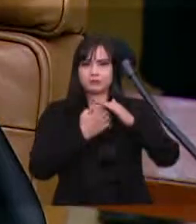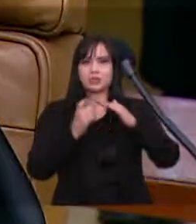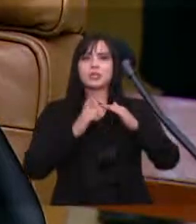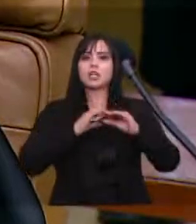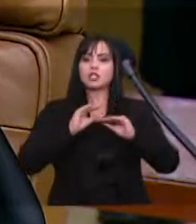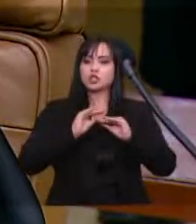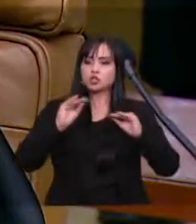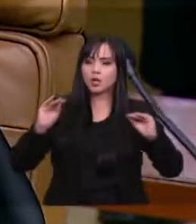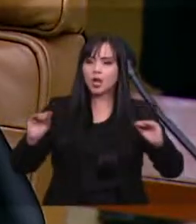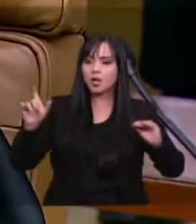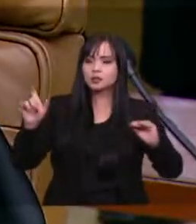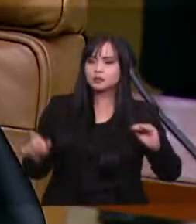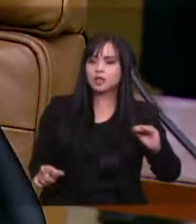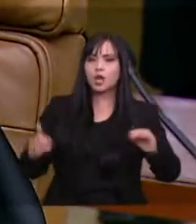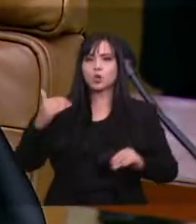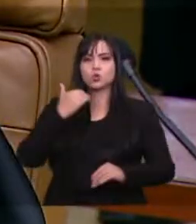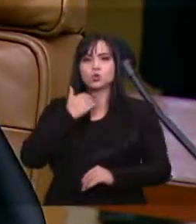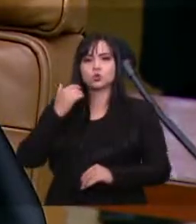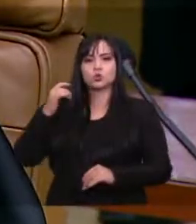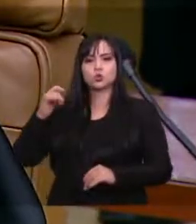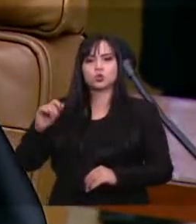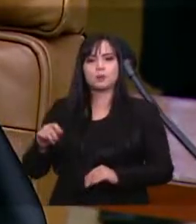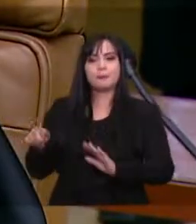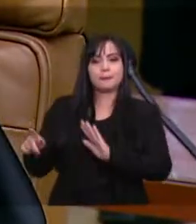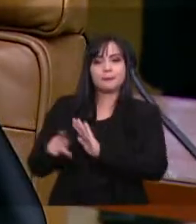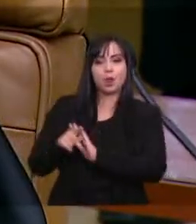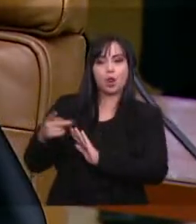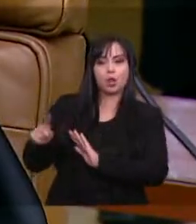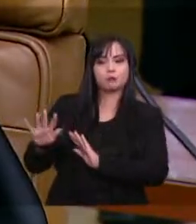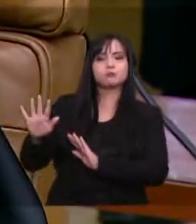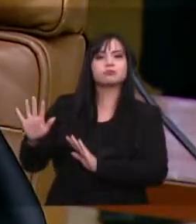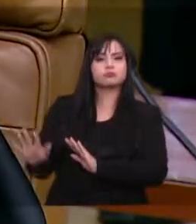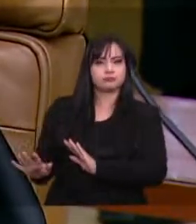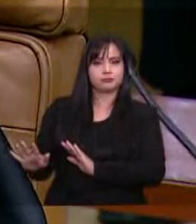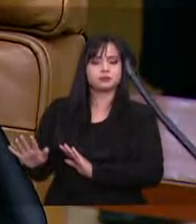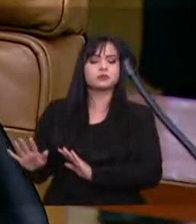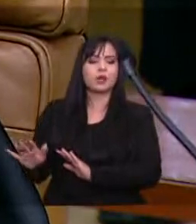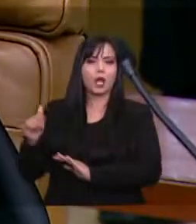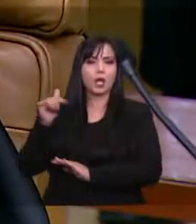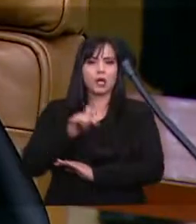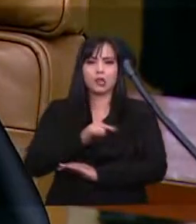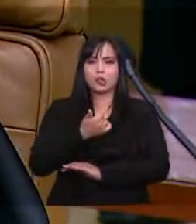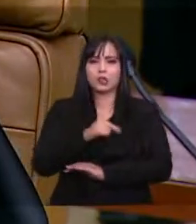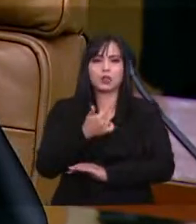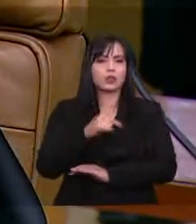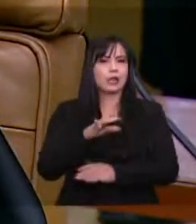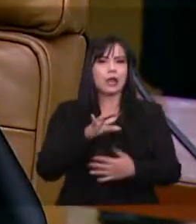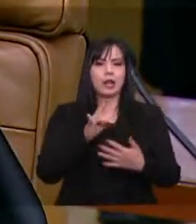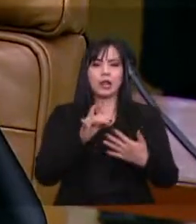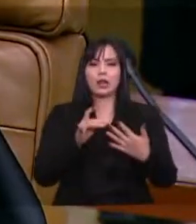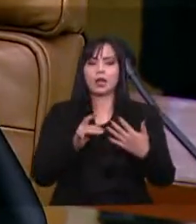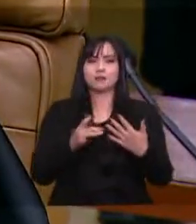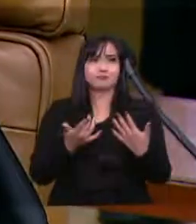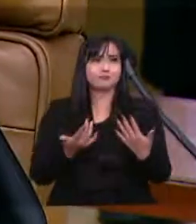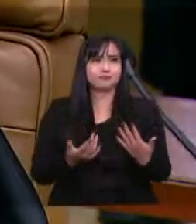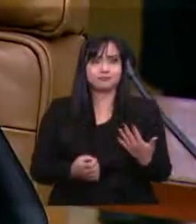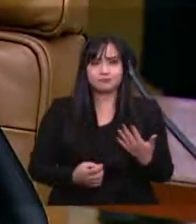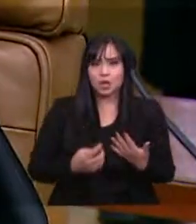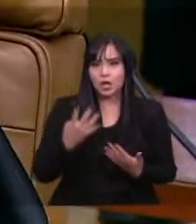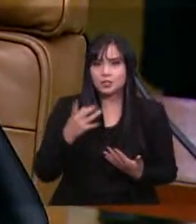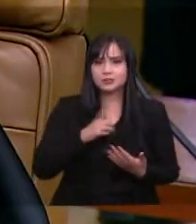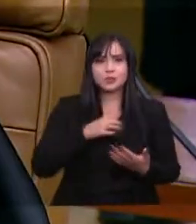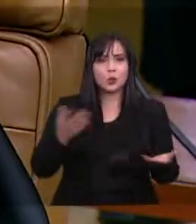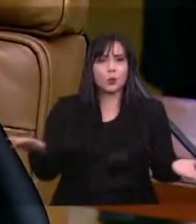ser direcionada ao juízo próprio Eis que aqui não há elementos su ficientes